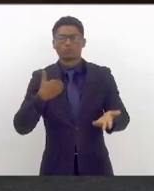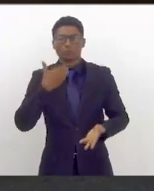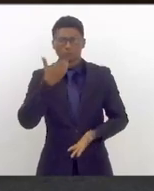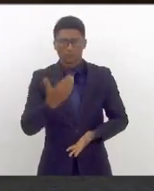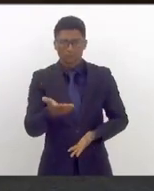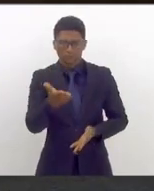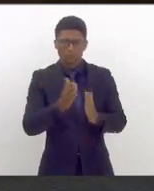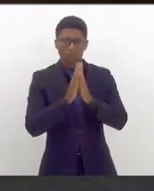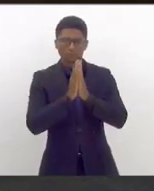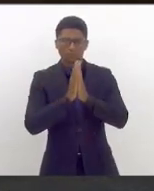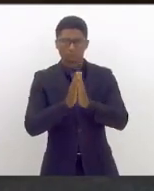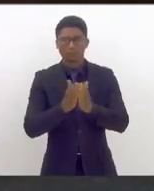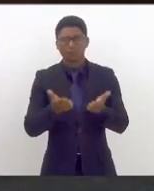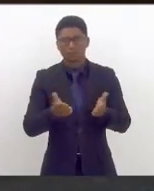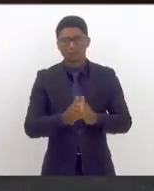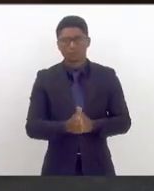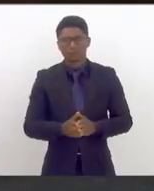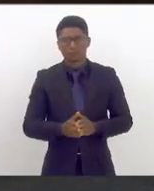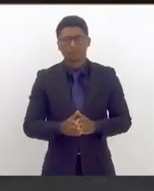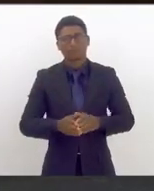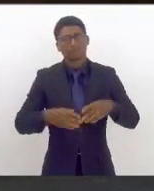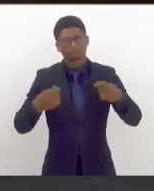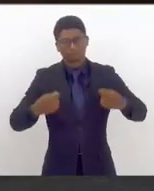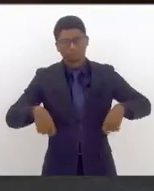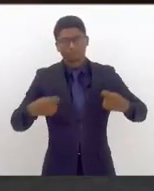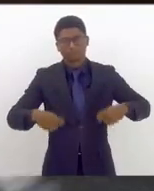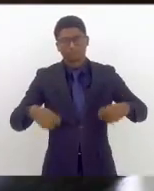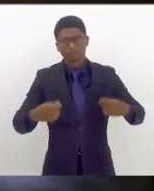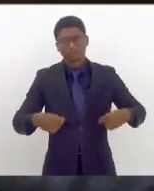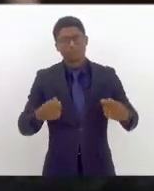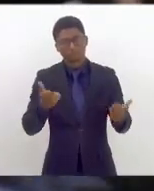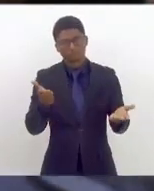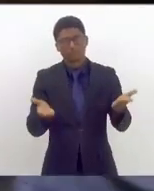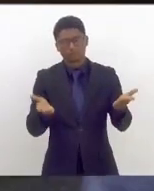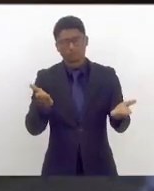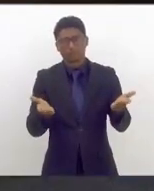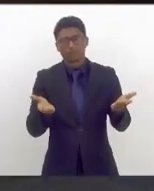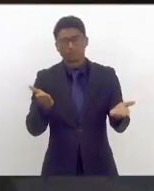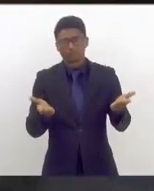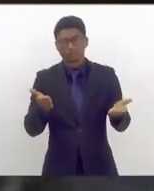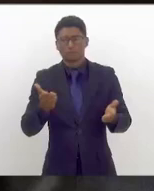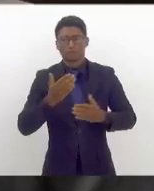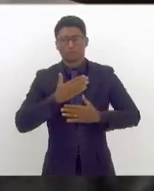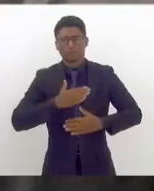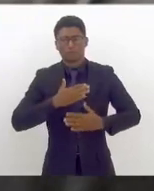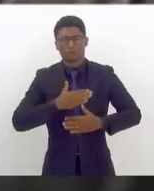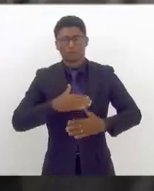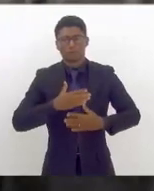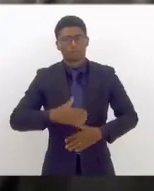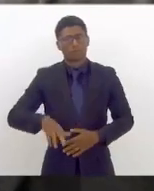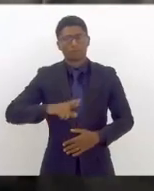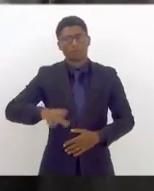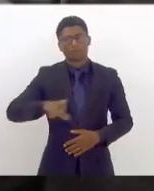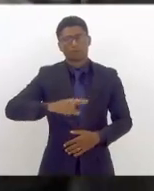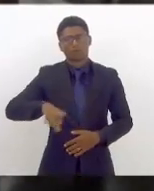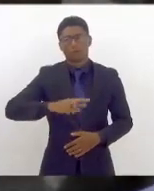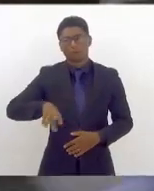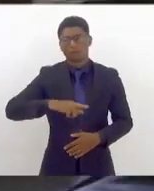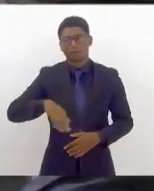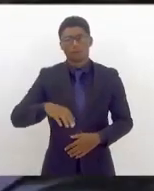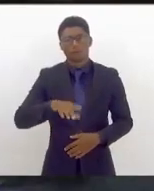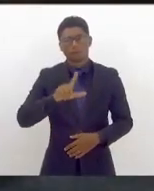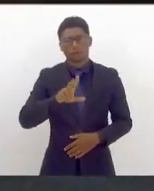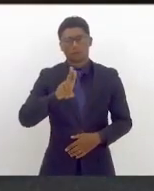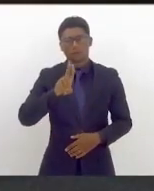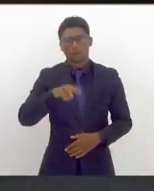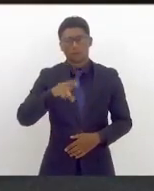a vossa excelência que pondere o presidente Siciliano com com calma que não é o não é o o buraco